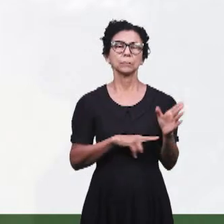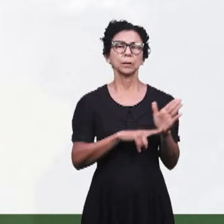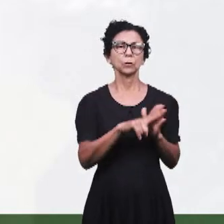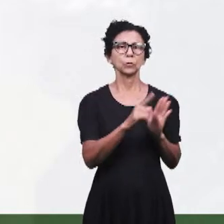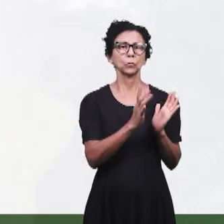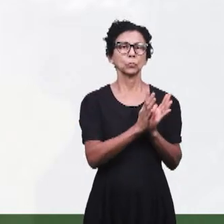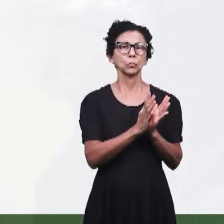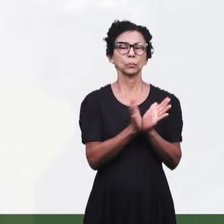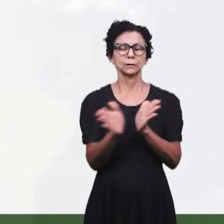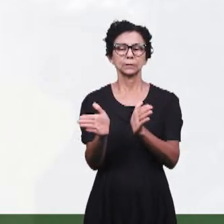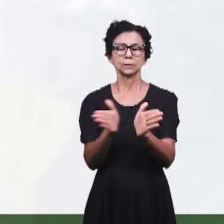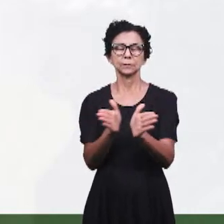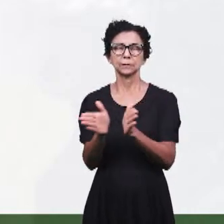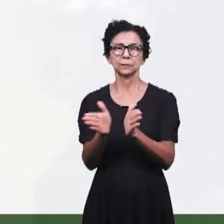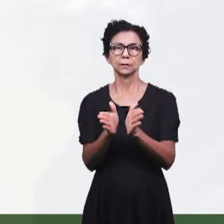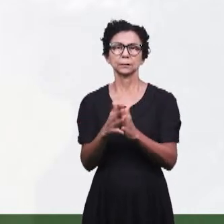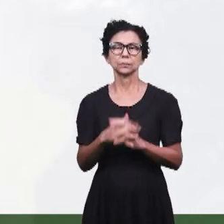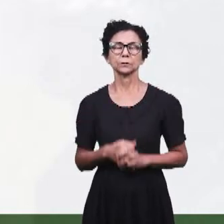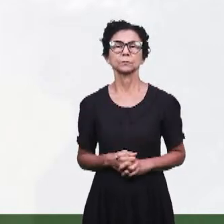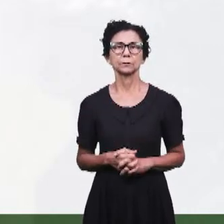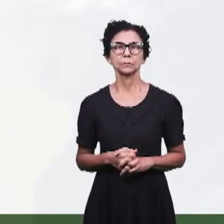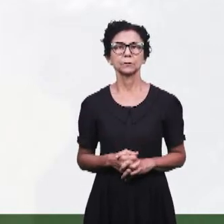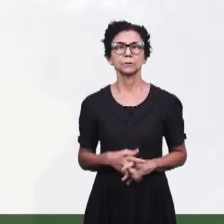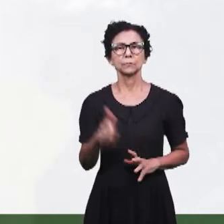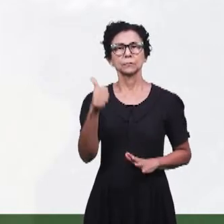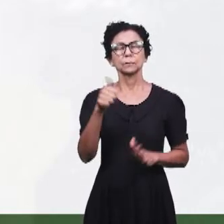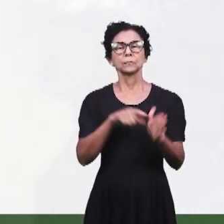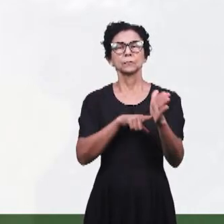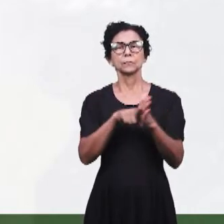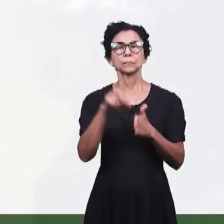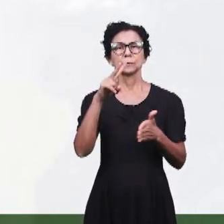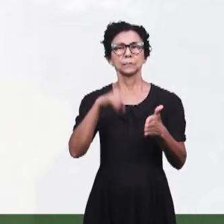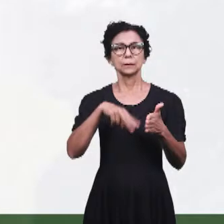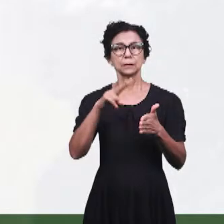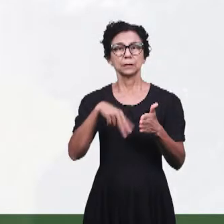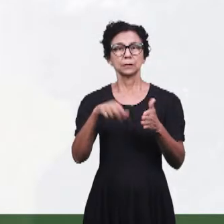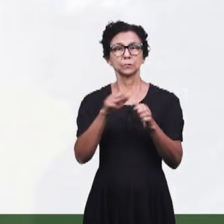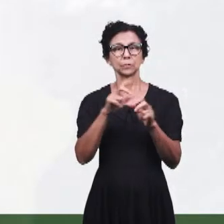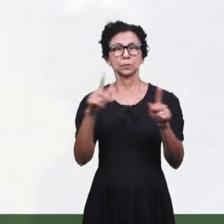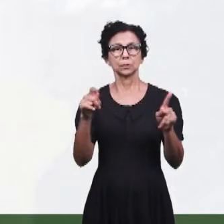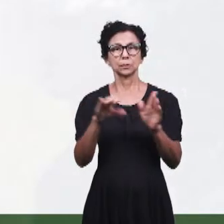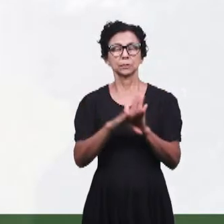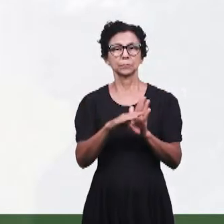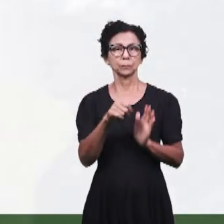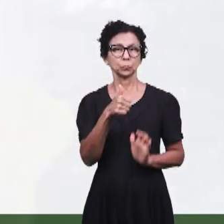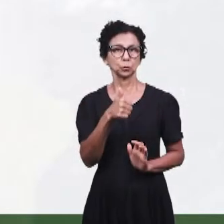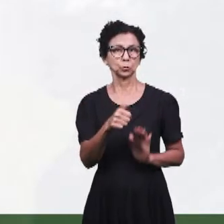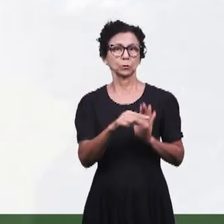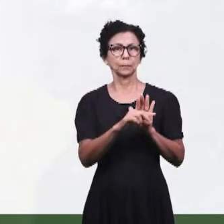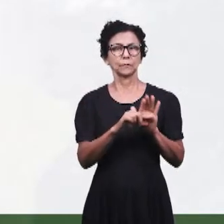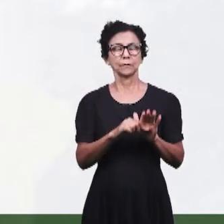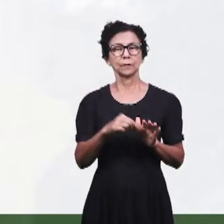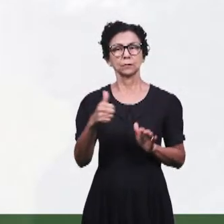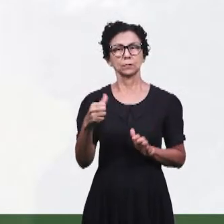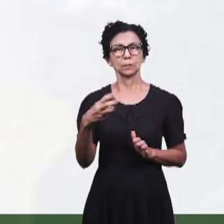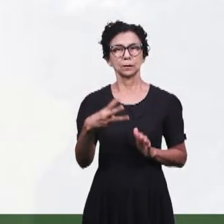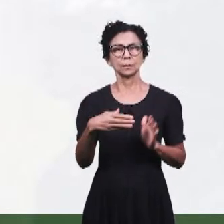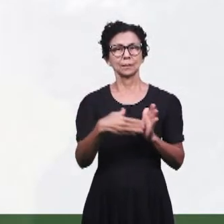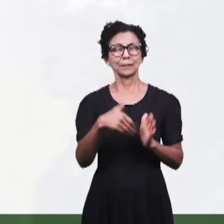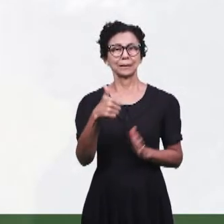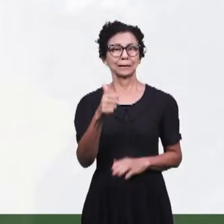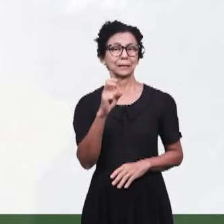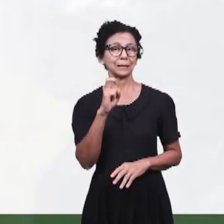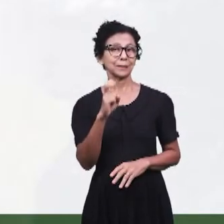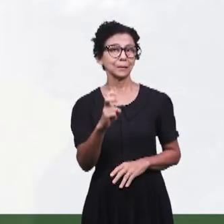para o grupo de acessibilidade. Mas vamos lá. Primeira pergunta. Lendo o livro de Apocalipse, capítulo 1, versos 13 a